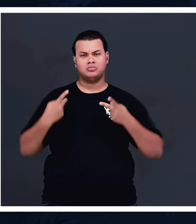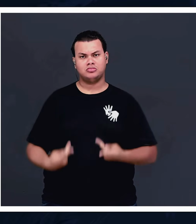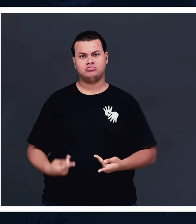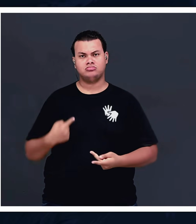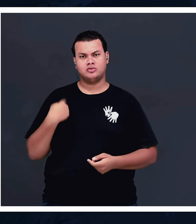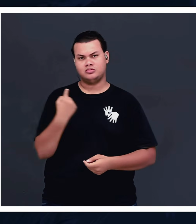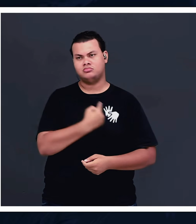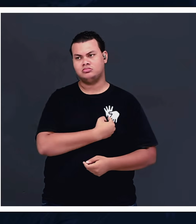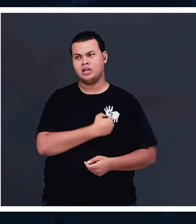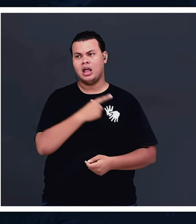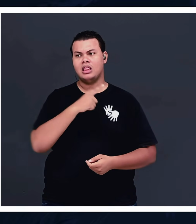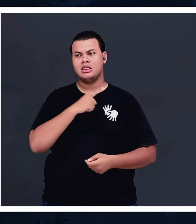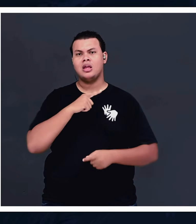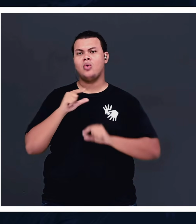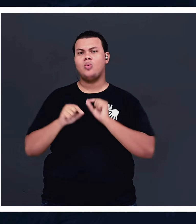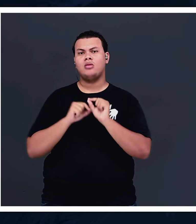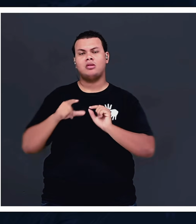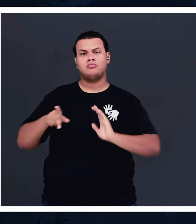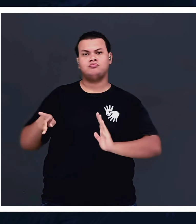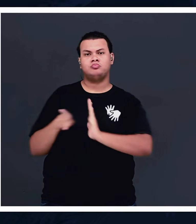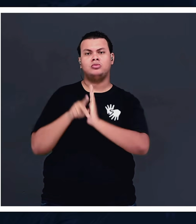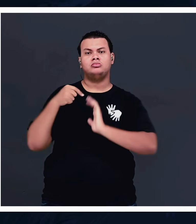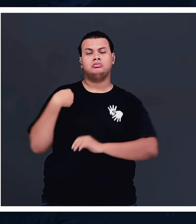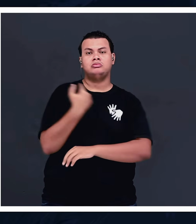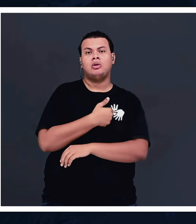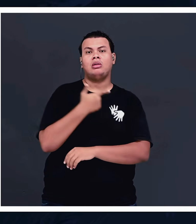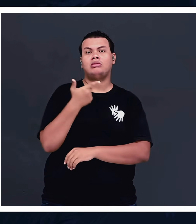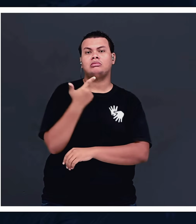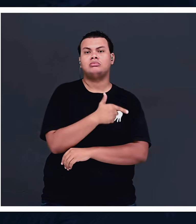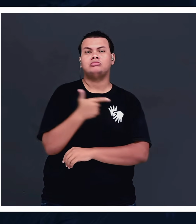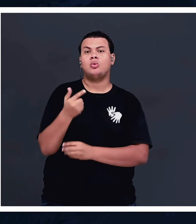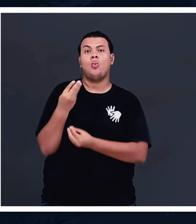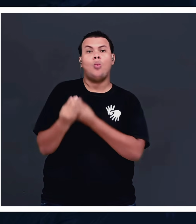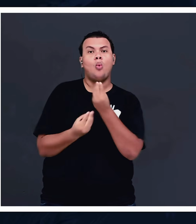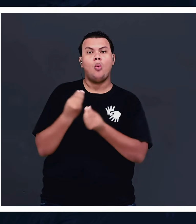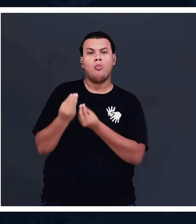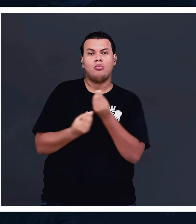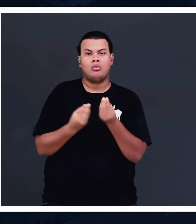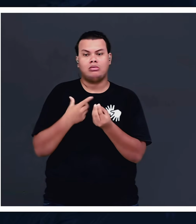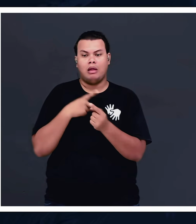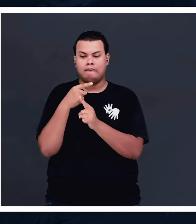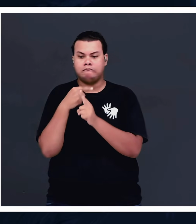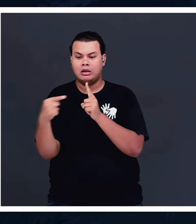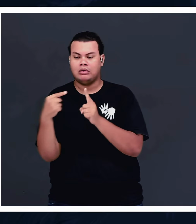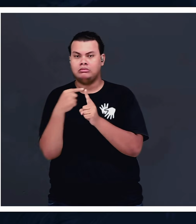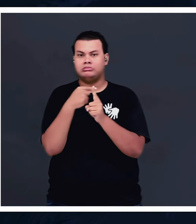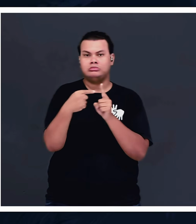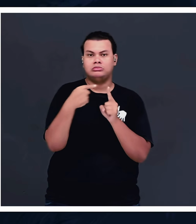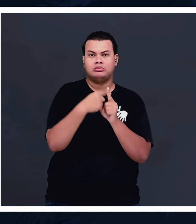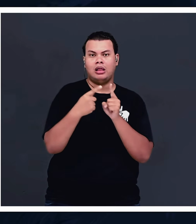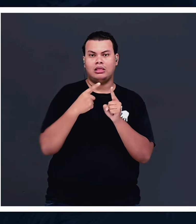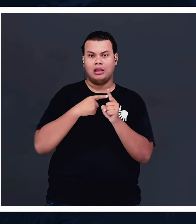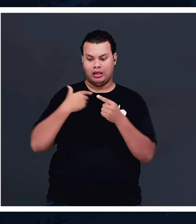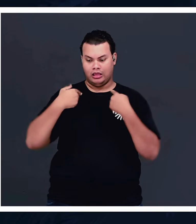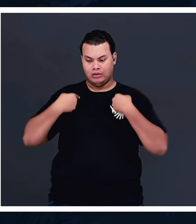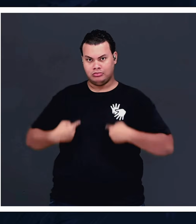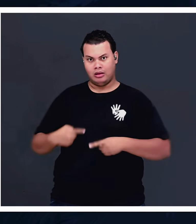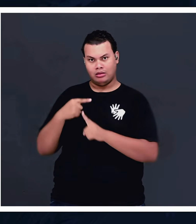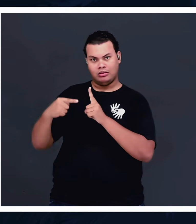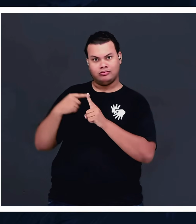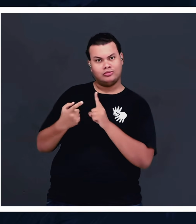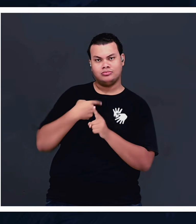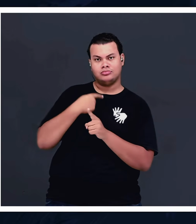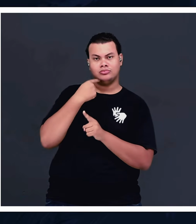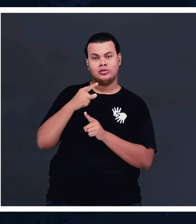somos integrais. Nós não temos como dividir partes, nos separar em partes. Nós